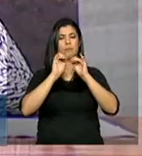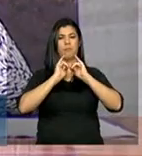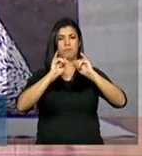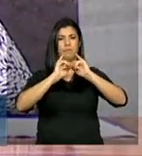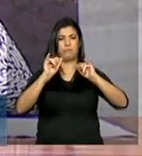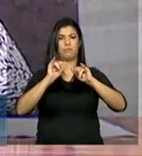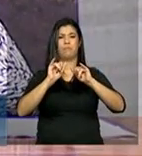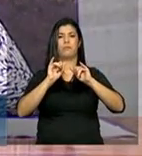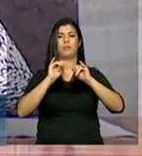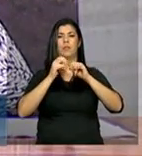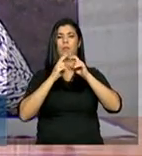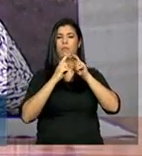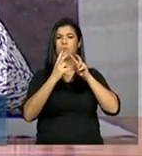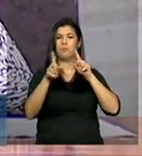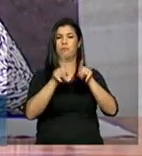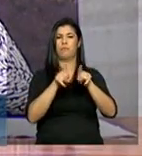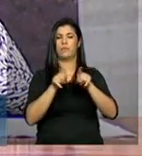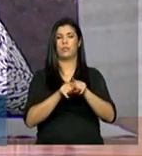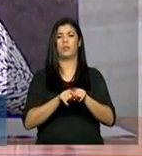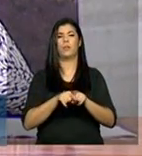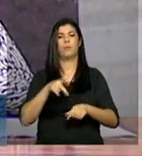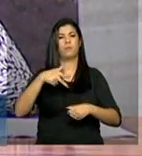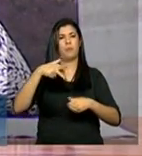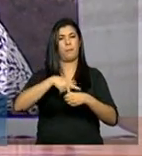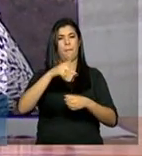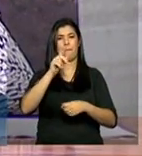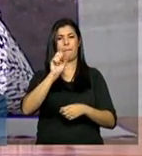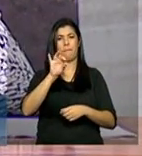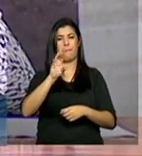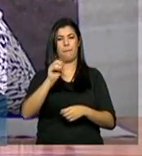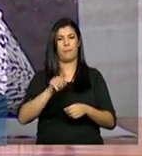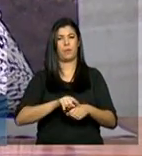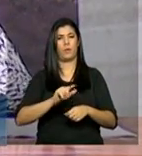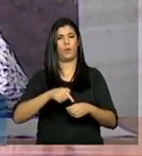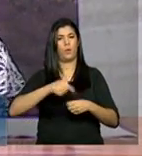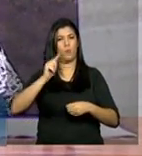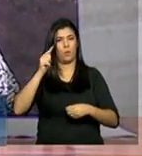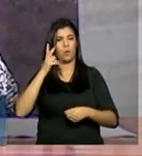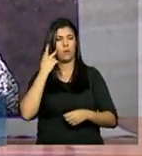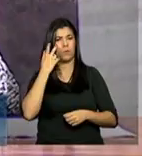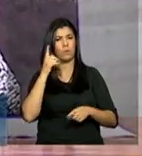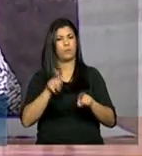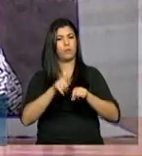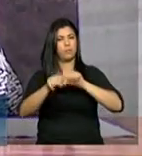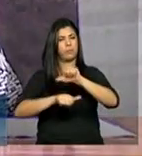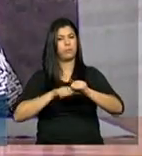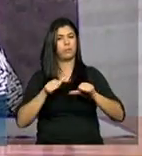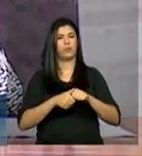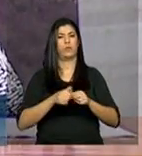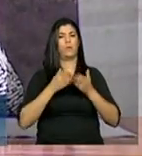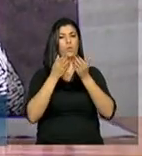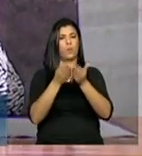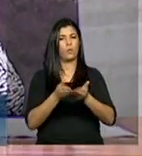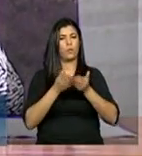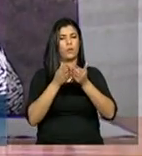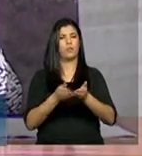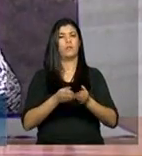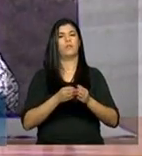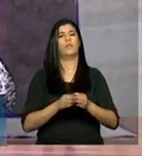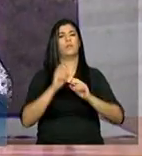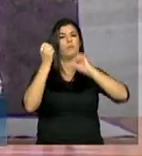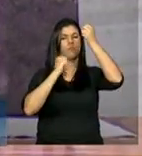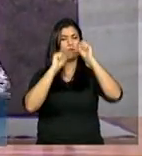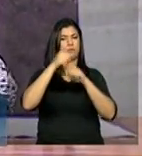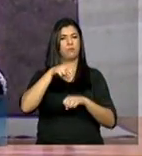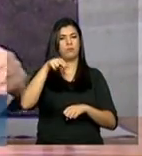em exploração e refino de petróleo e gás natural, e revitalização da indústria naval, garantem a